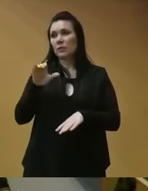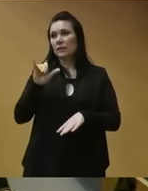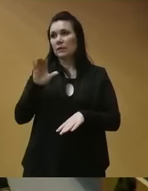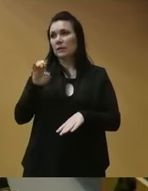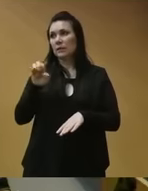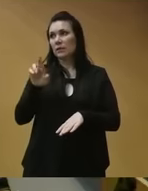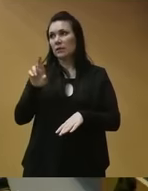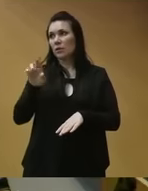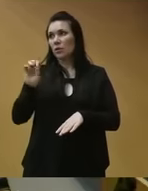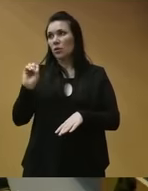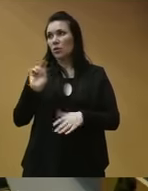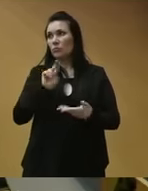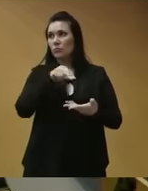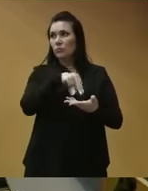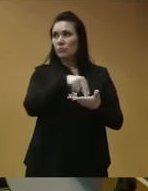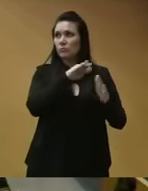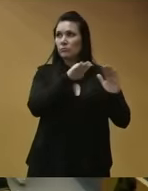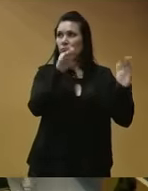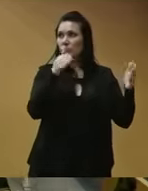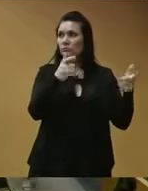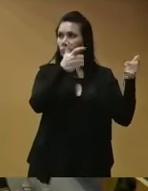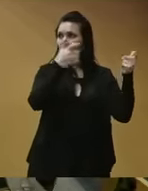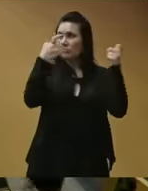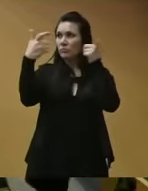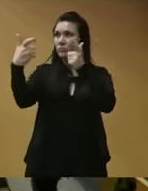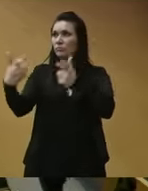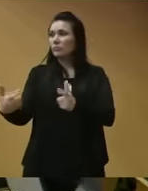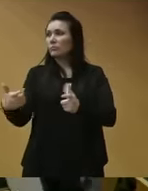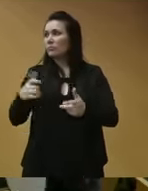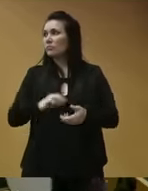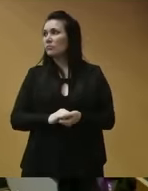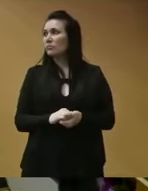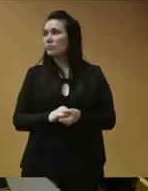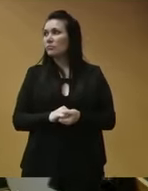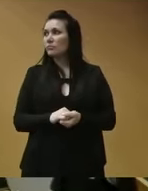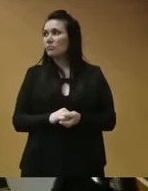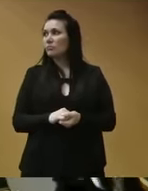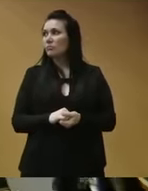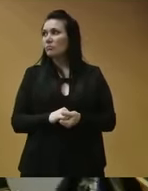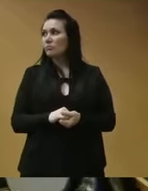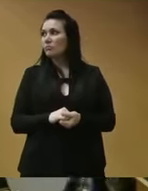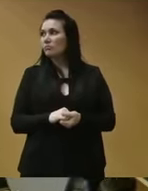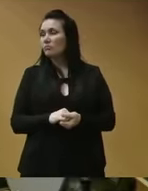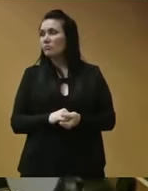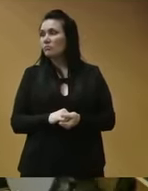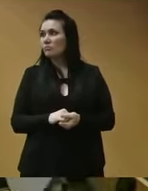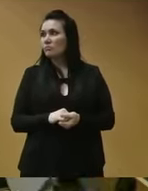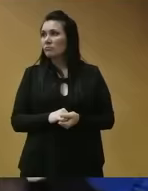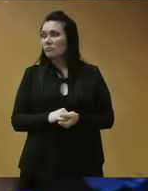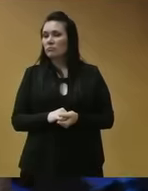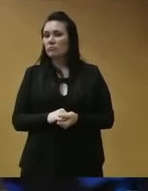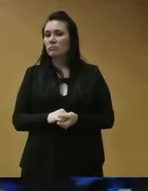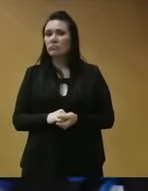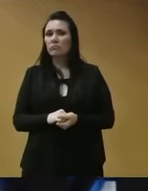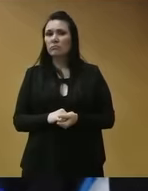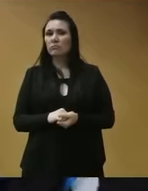Natigal, para que se posicione junto à mesa, a fim de proceder à colocação dos chapéus nos formandos.